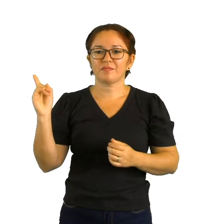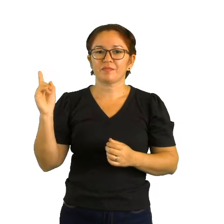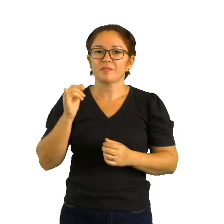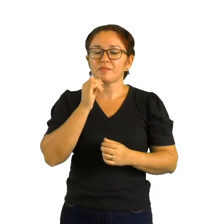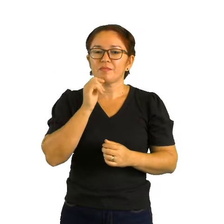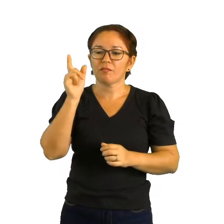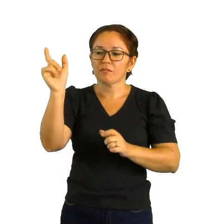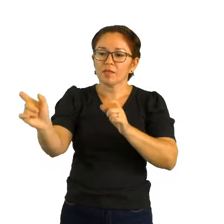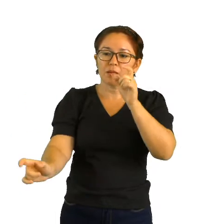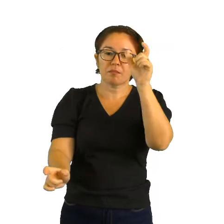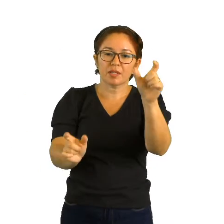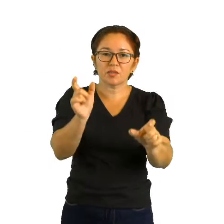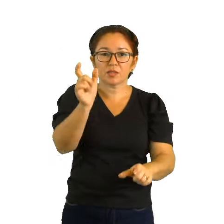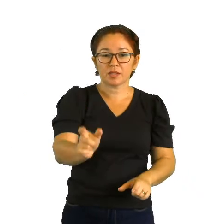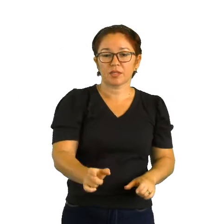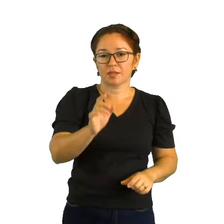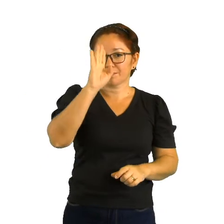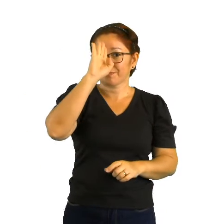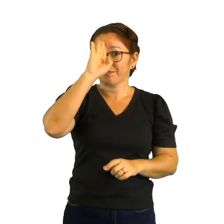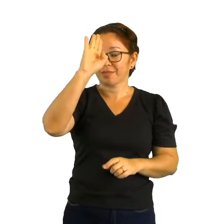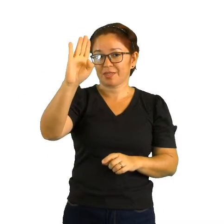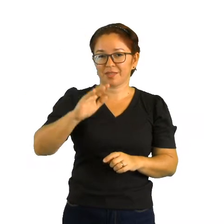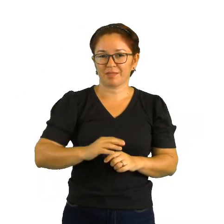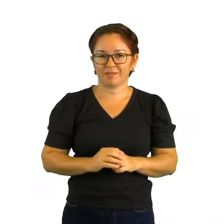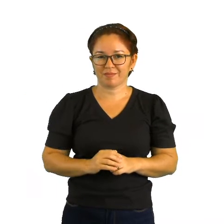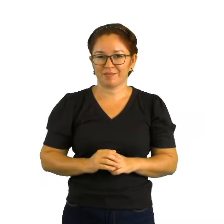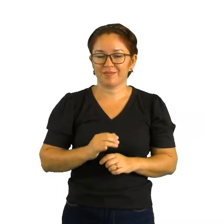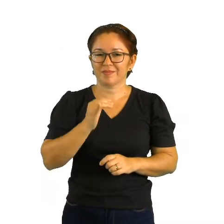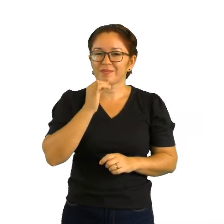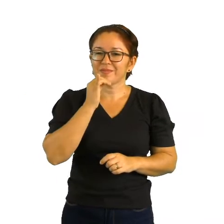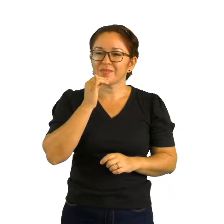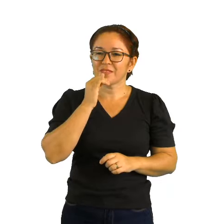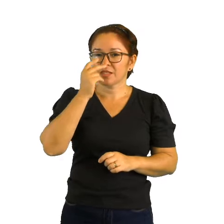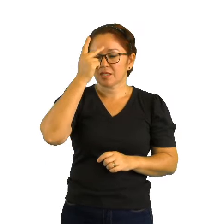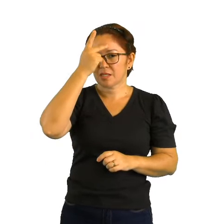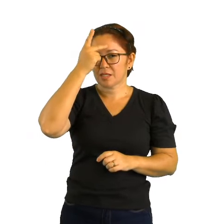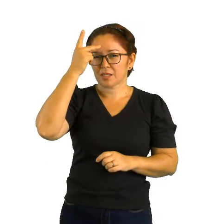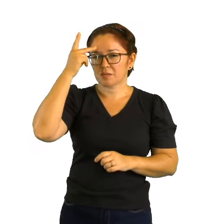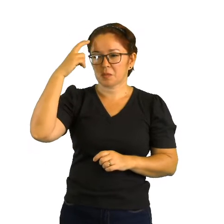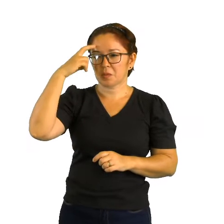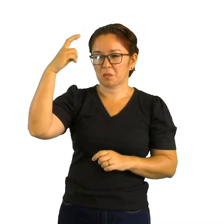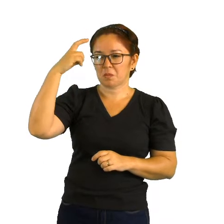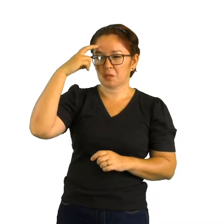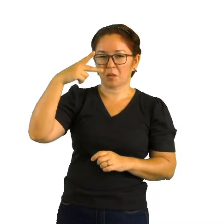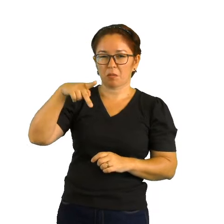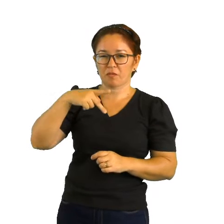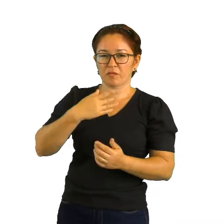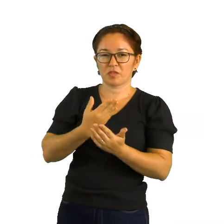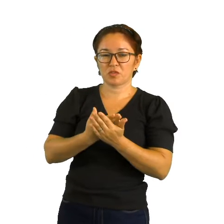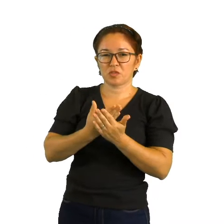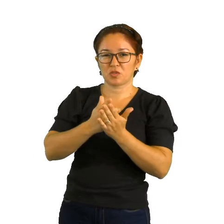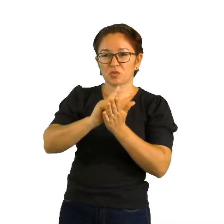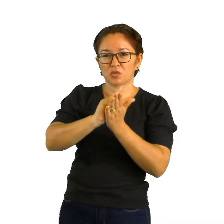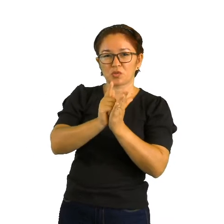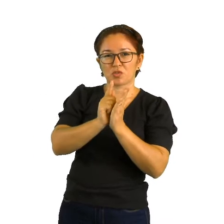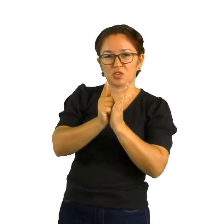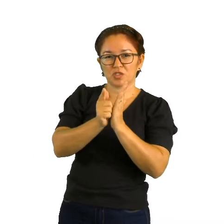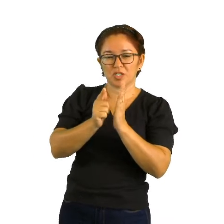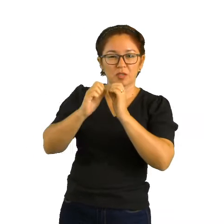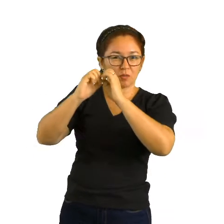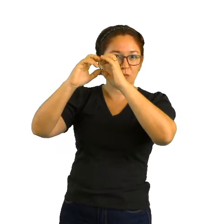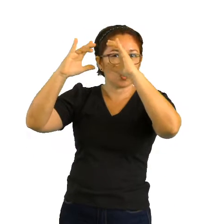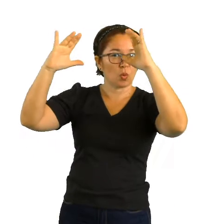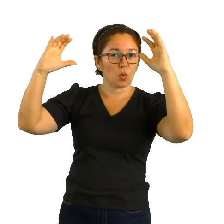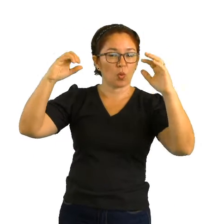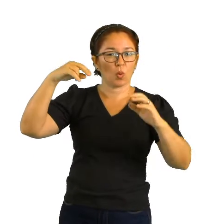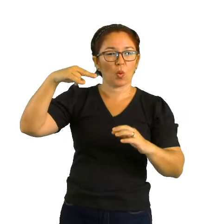Personagens básicos. Segundo estudiosos do gênero, normalmente aparecem os mesmos